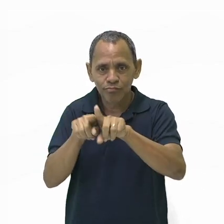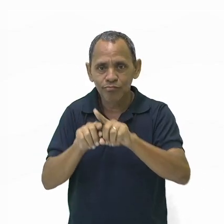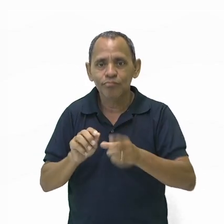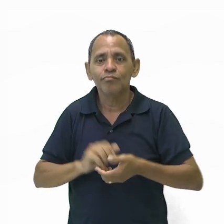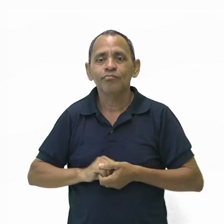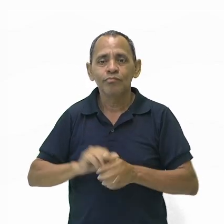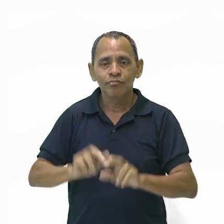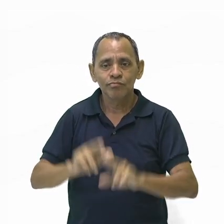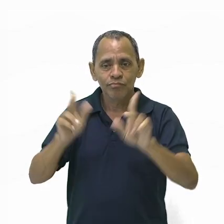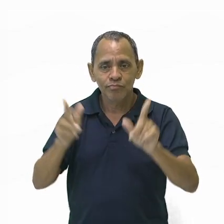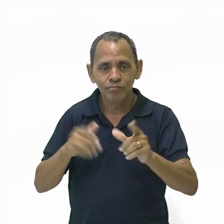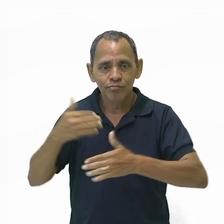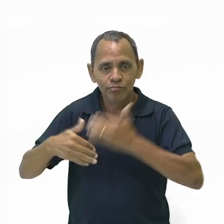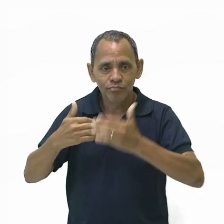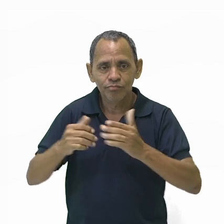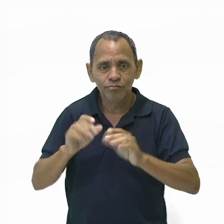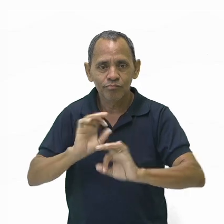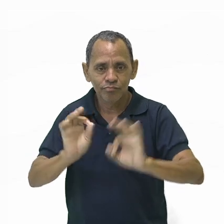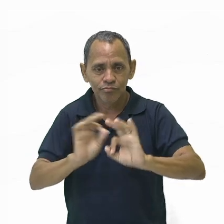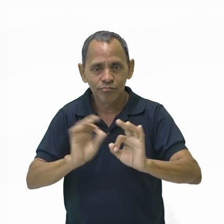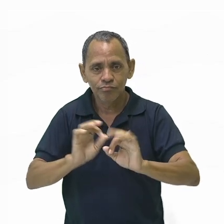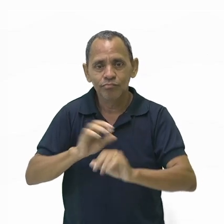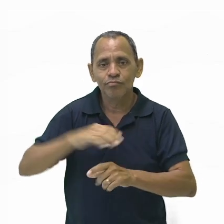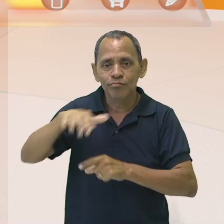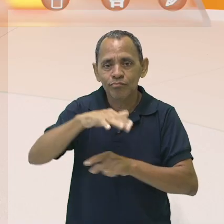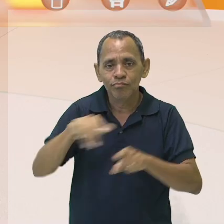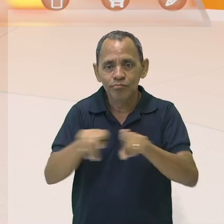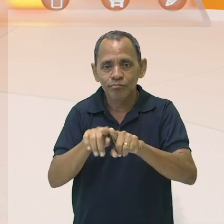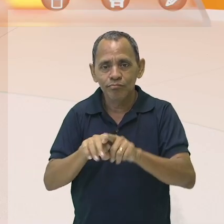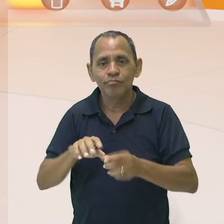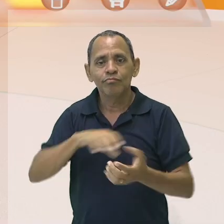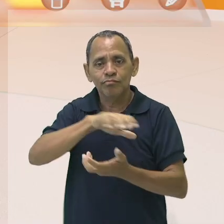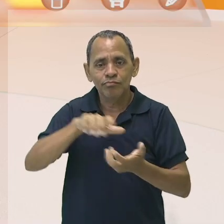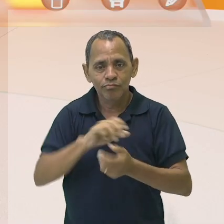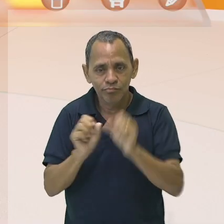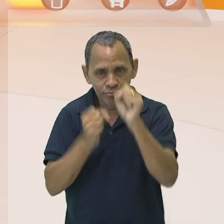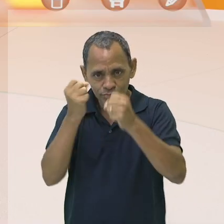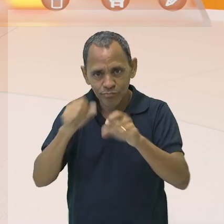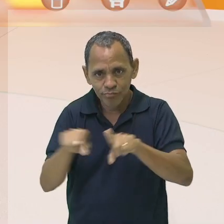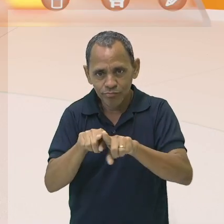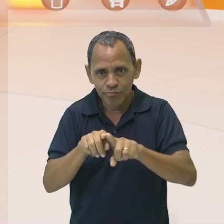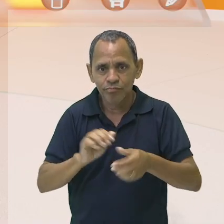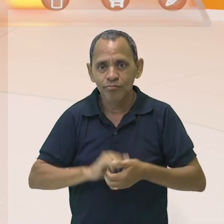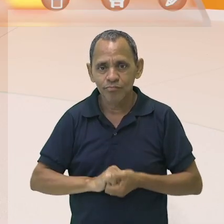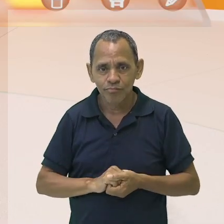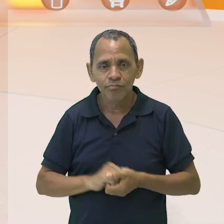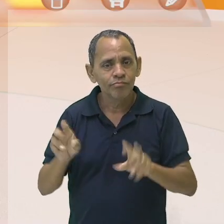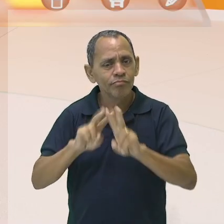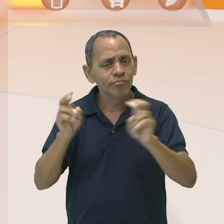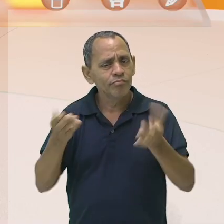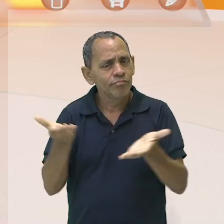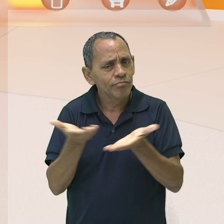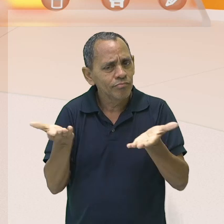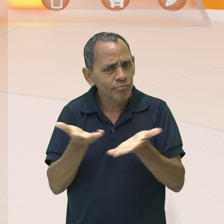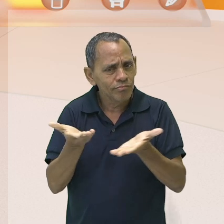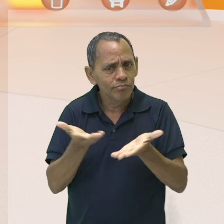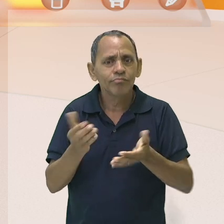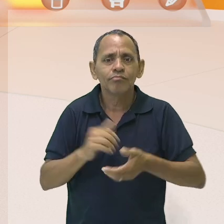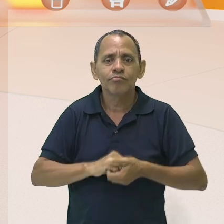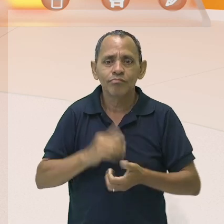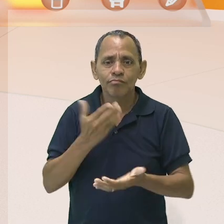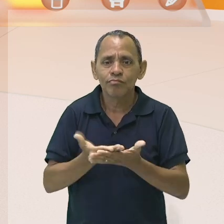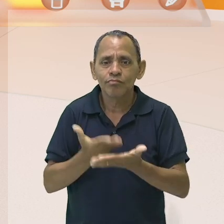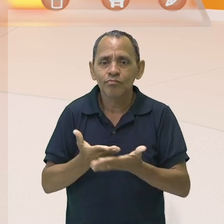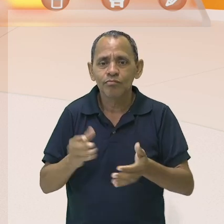dos trabalhadores, o trabalho e o mercado de trabalho. Gente, esta aula, o assunto desta aula, né, é sobre as